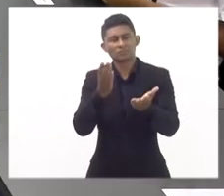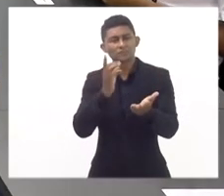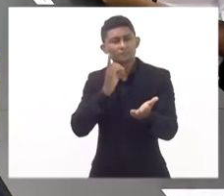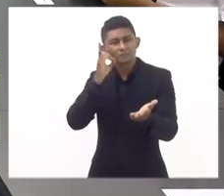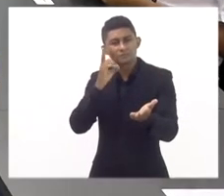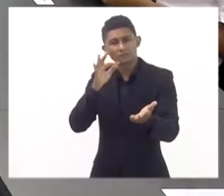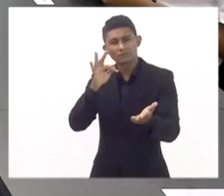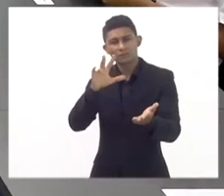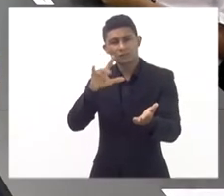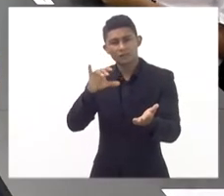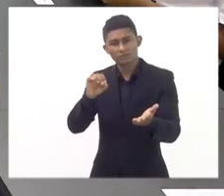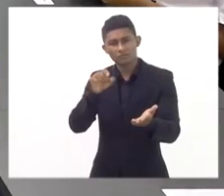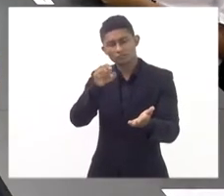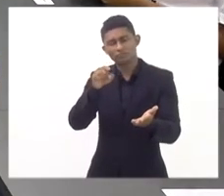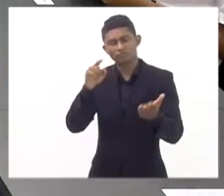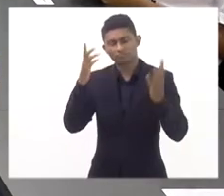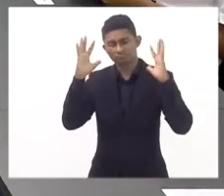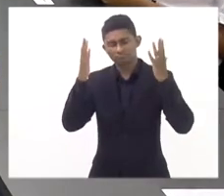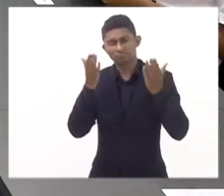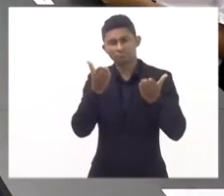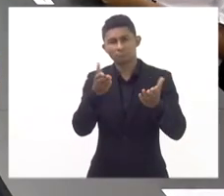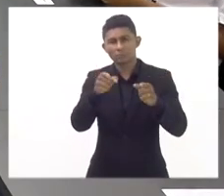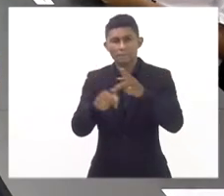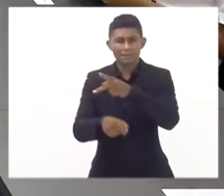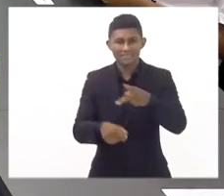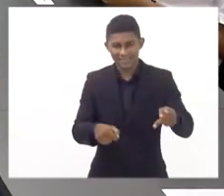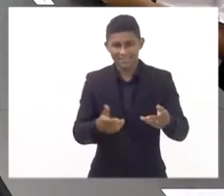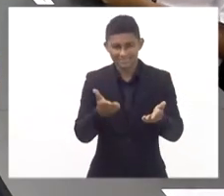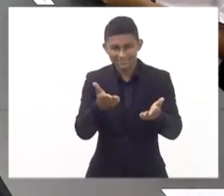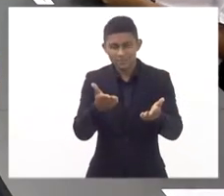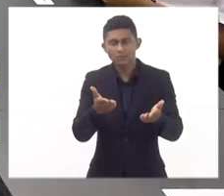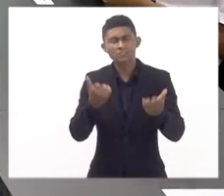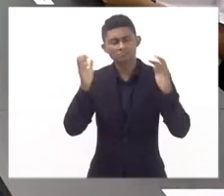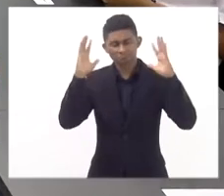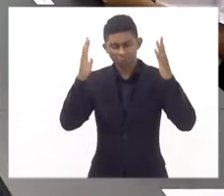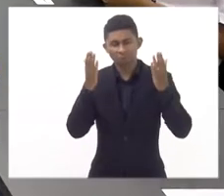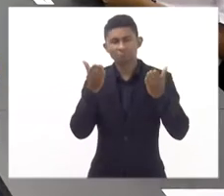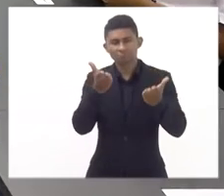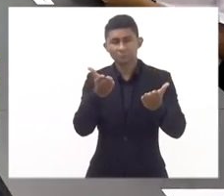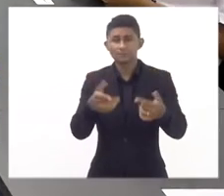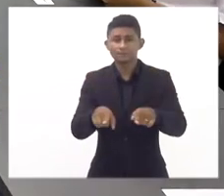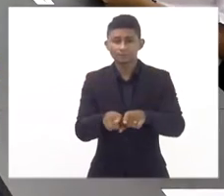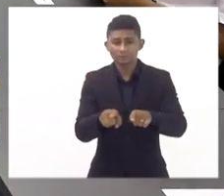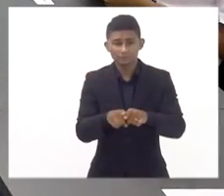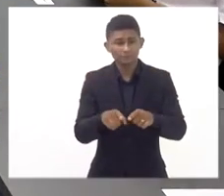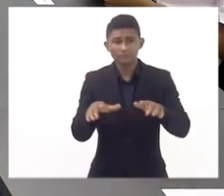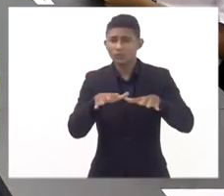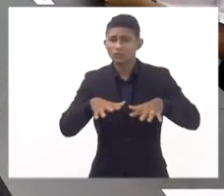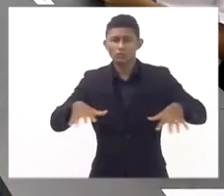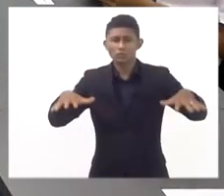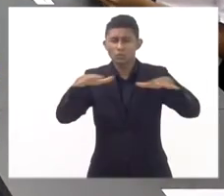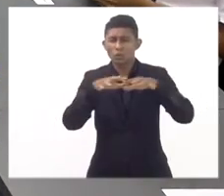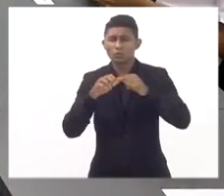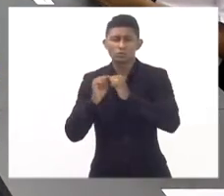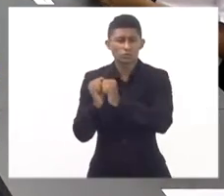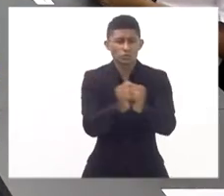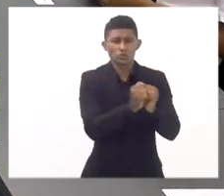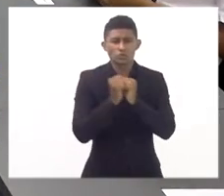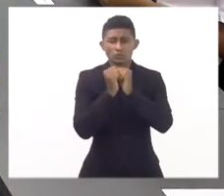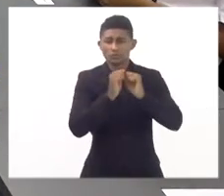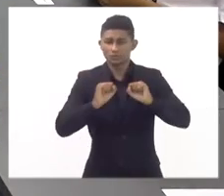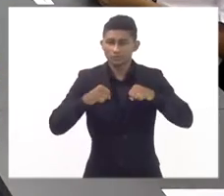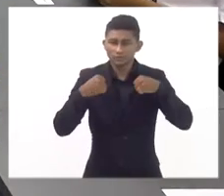deputado Flávio Serafini, como presidente aí nessa ocasião, e a todos que somam esforços para que isso aconteça.